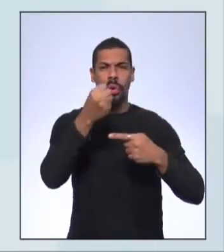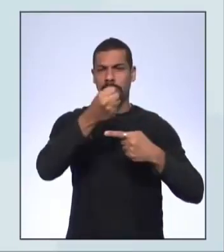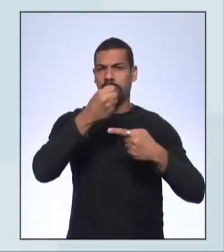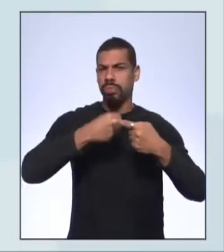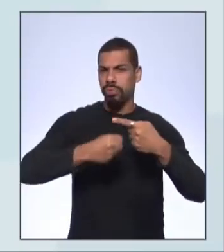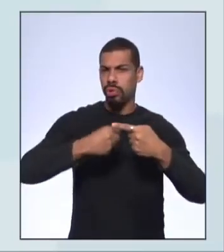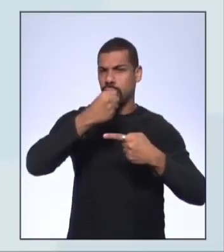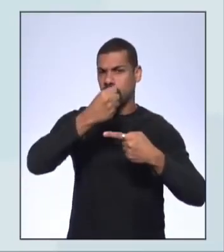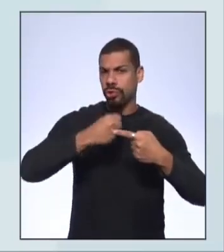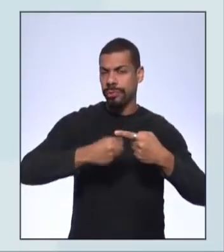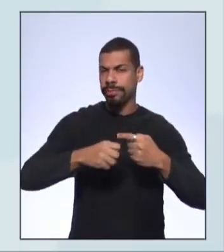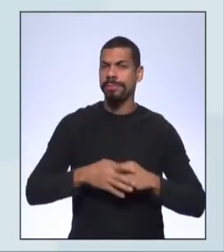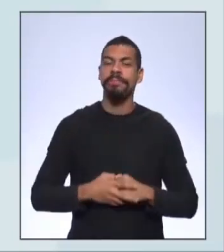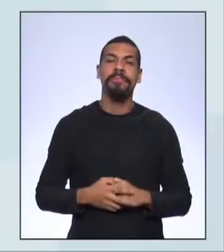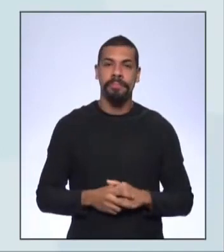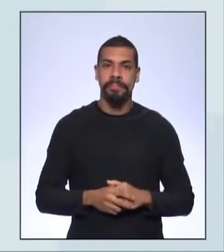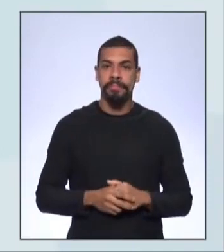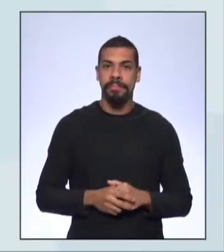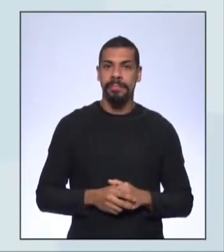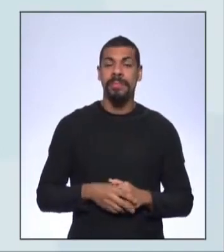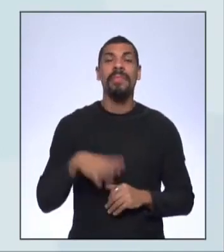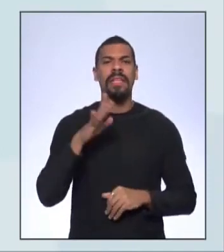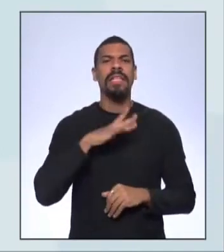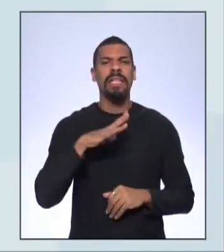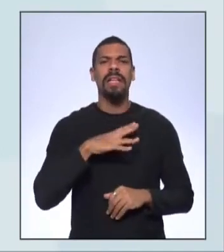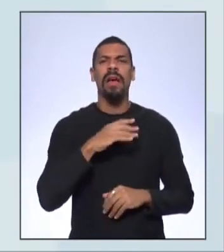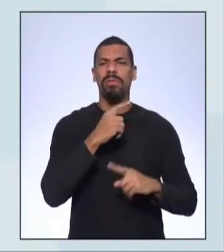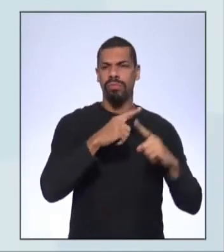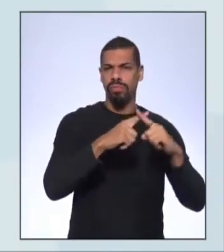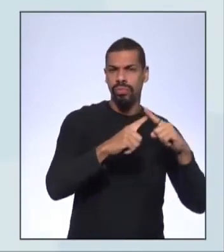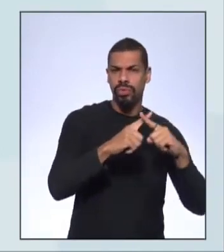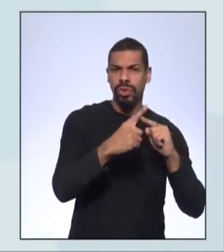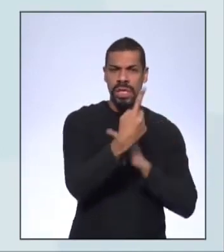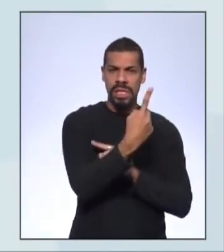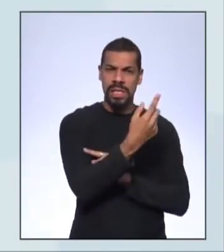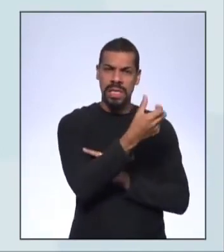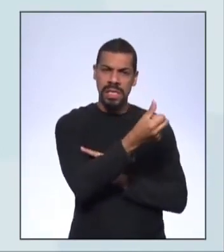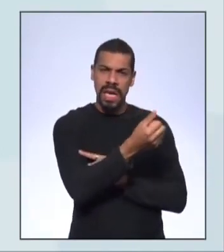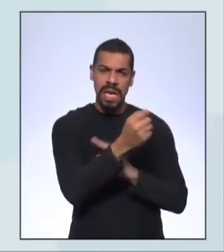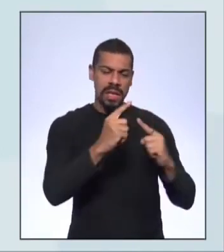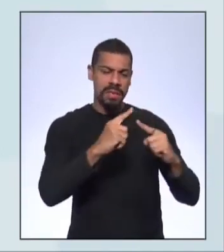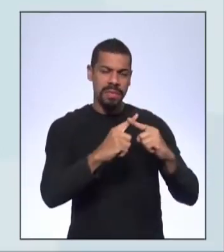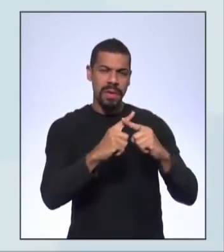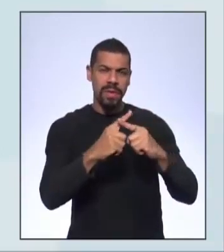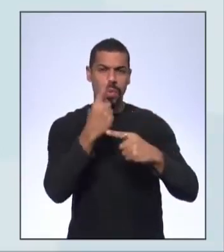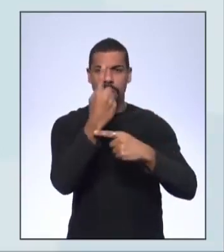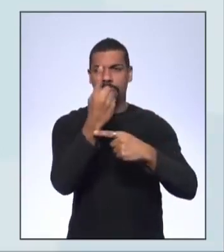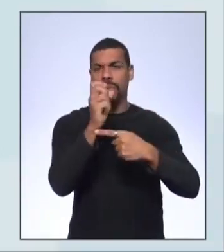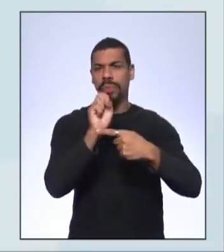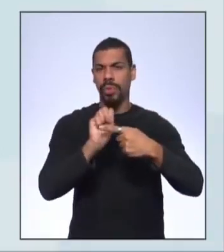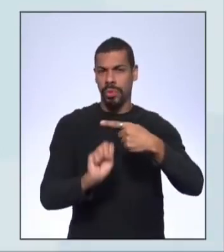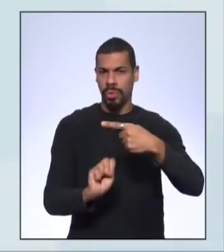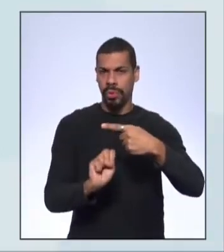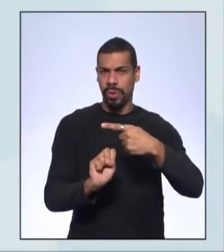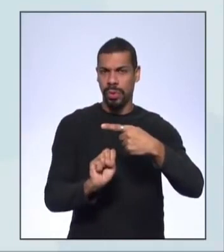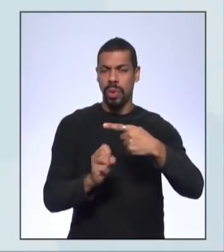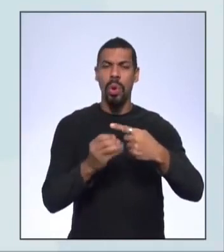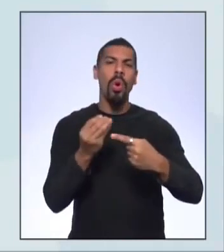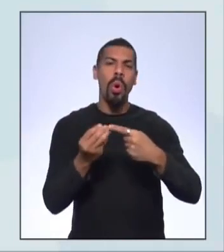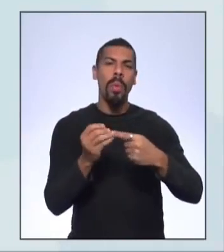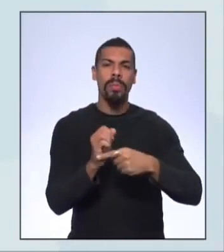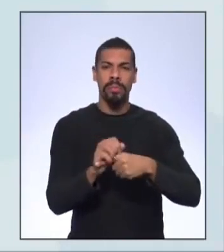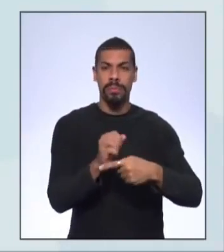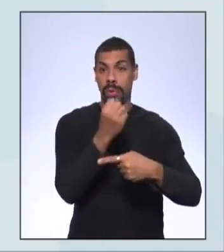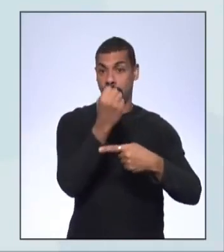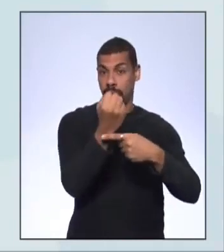caso, uma fração, né? Então, nós estamos multiplicando 16 vezes 1 sobre 8. Então, multiplica o